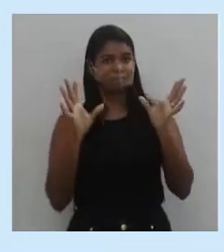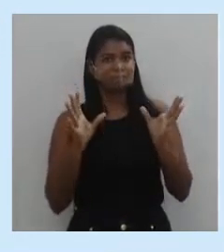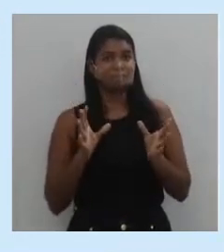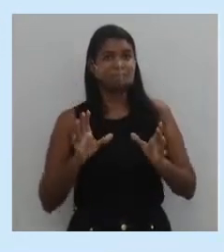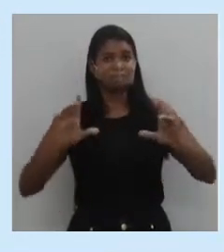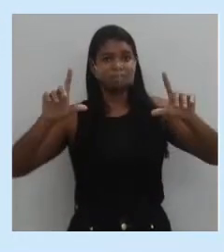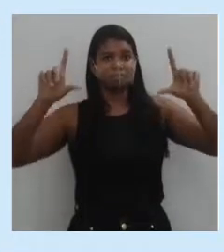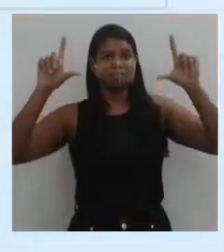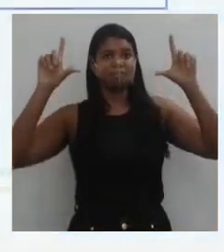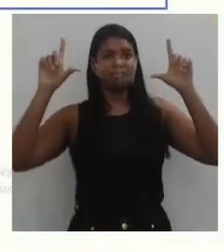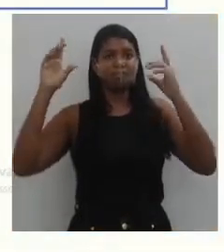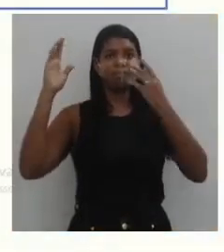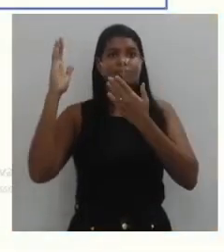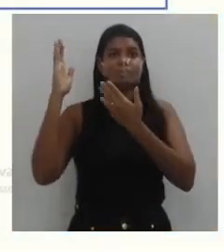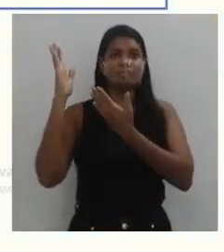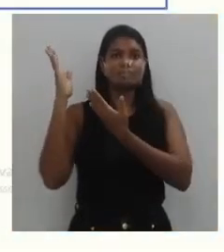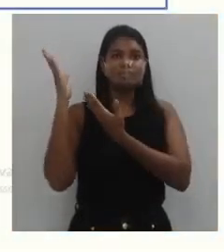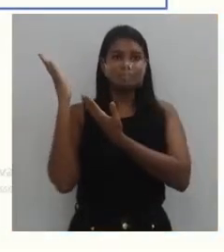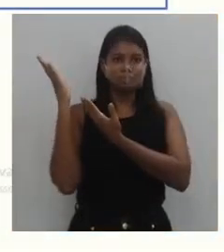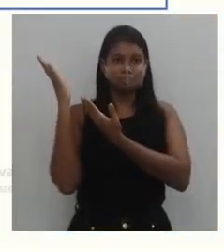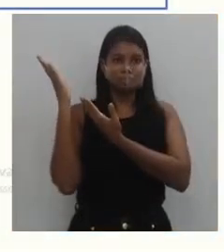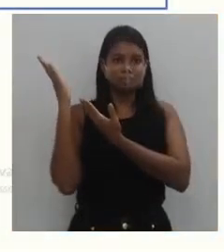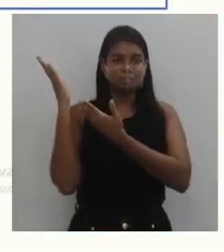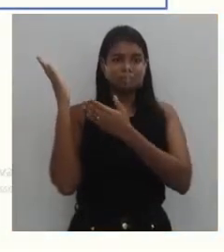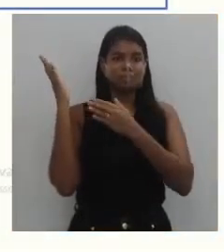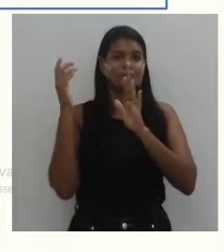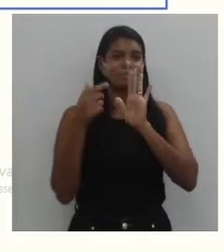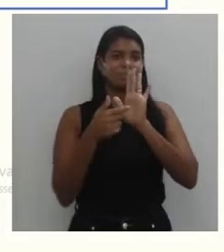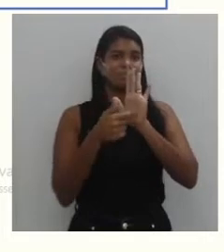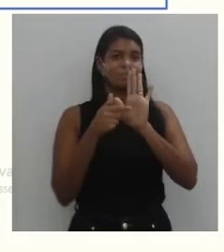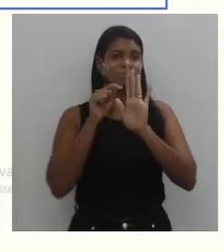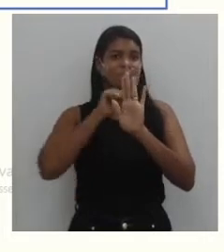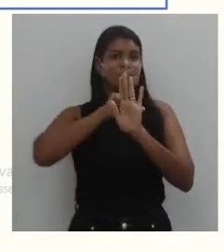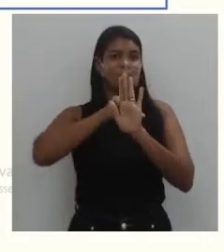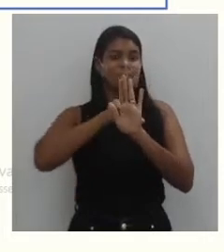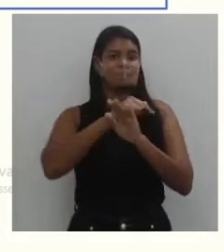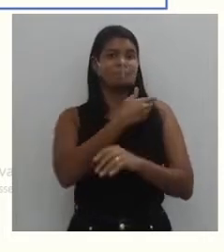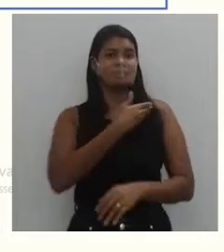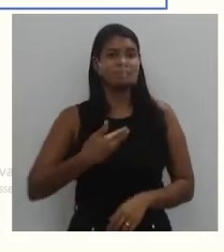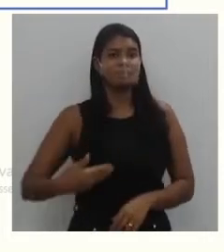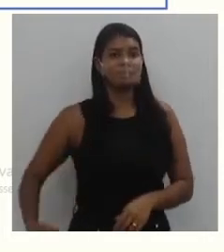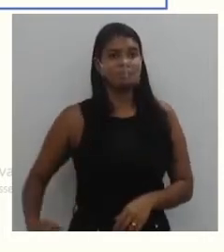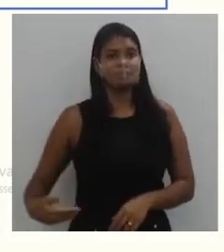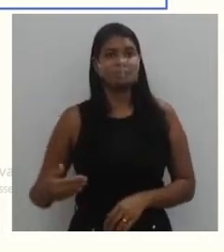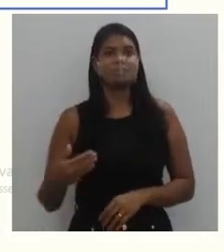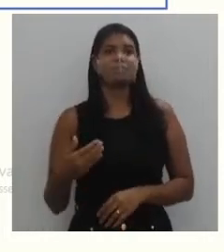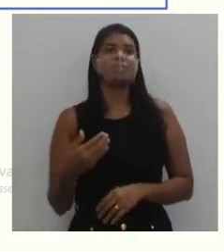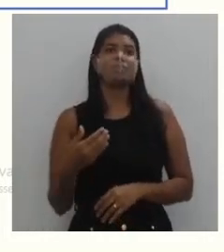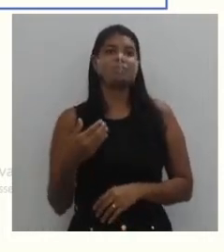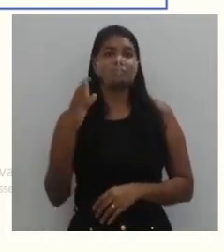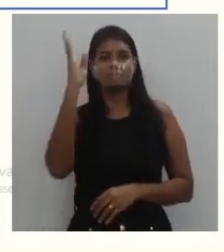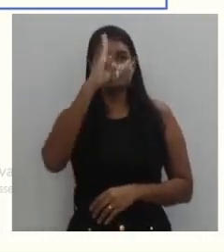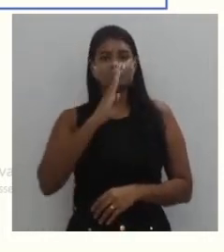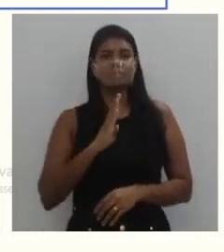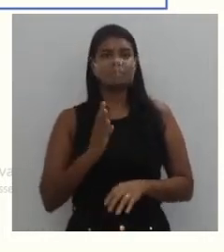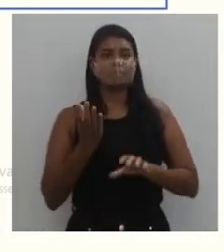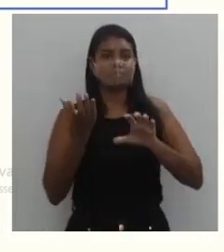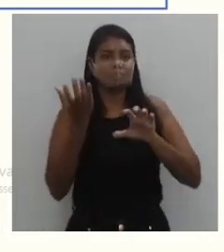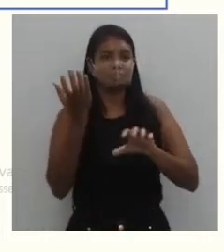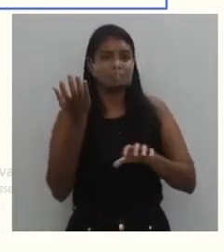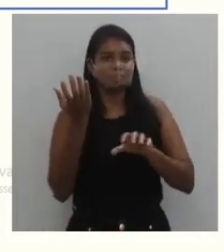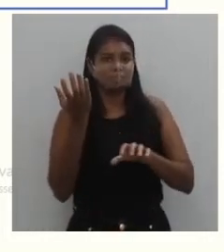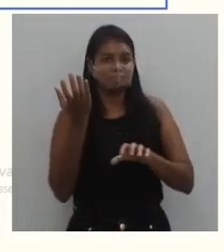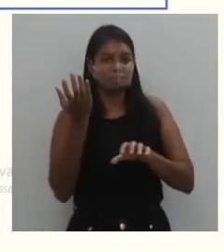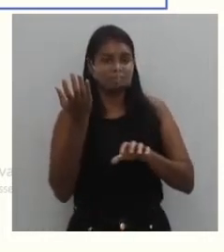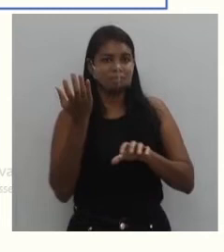disso. Na tela, nós temos aqui, olha a metáfora, nós temos aí o governo brasileiro, simbolizando aí Brasília, e